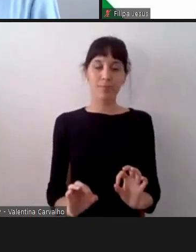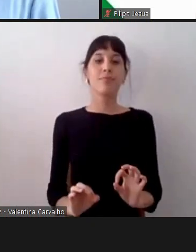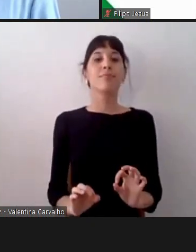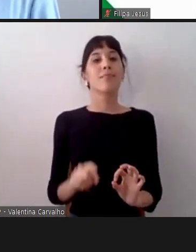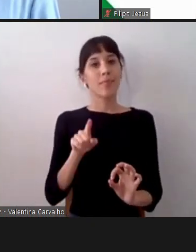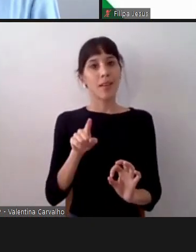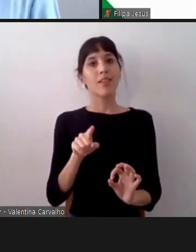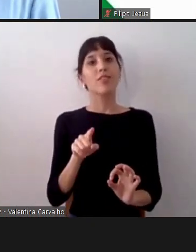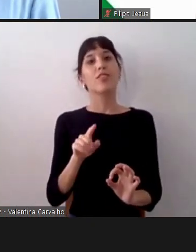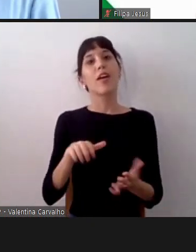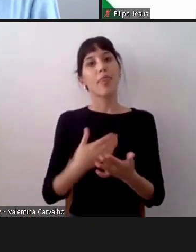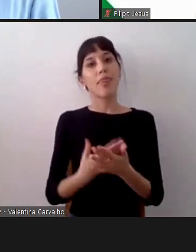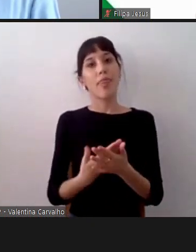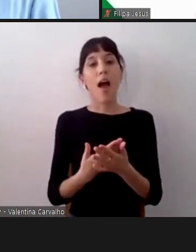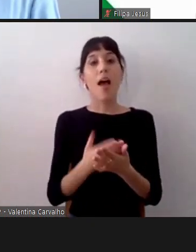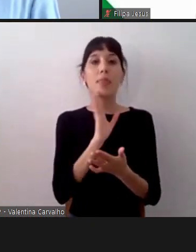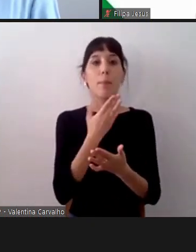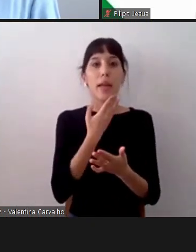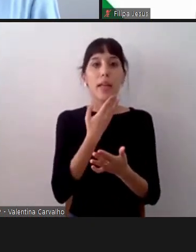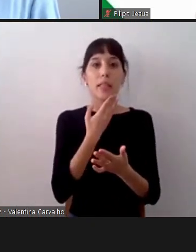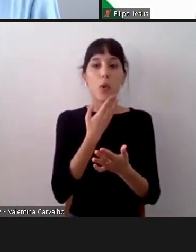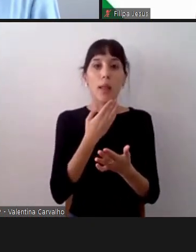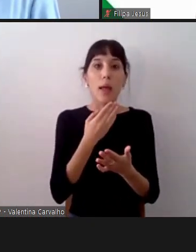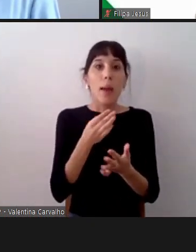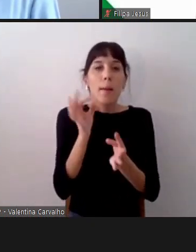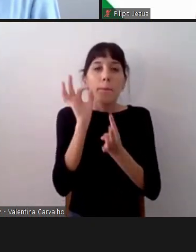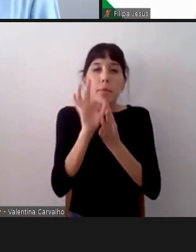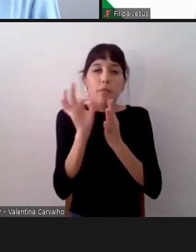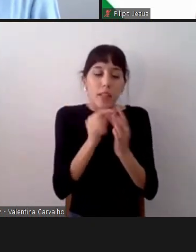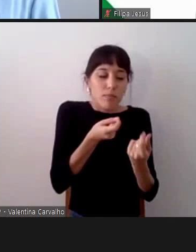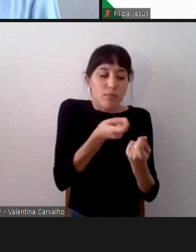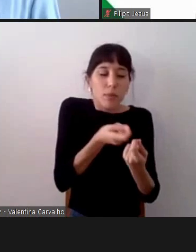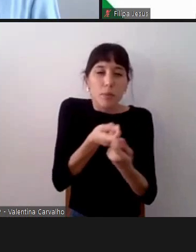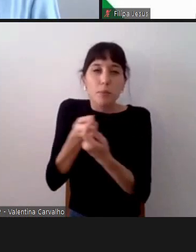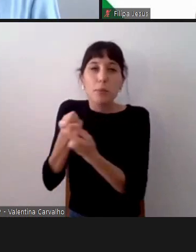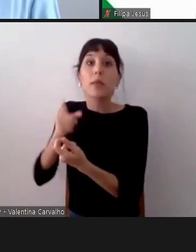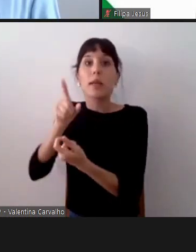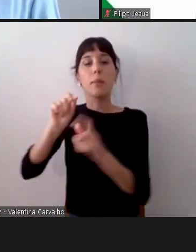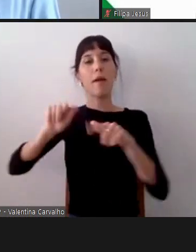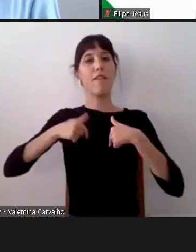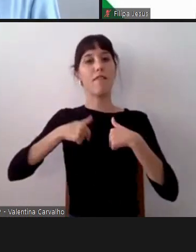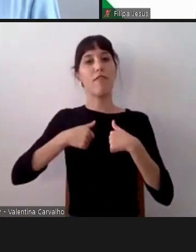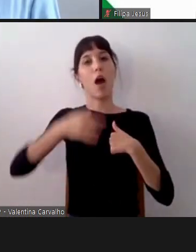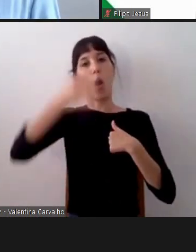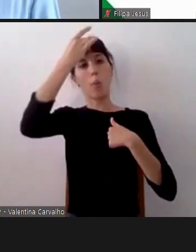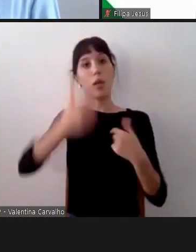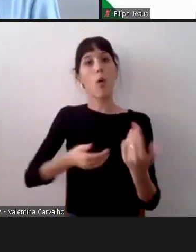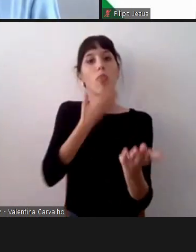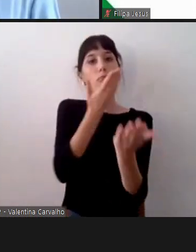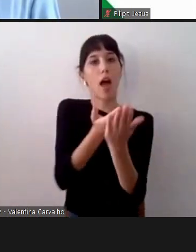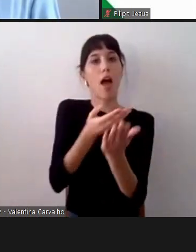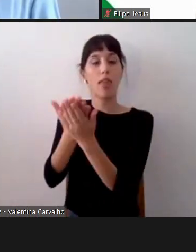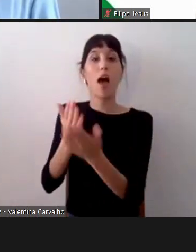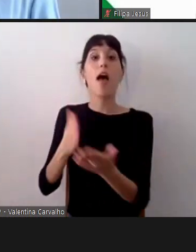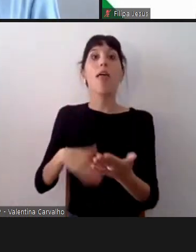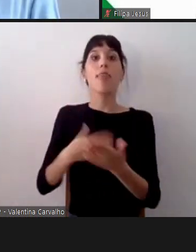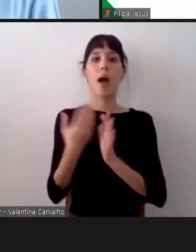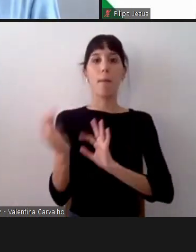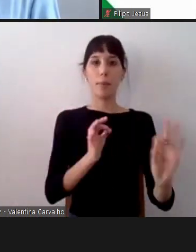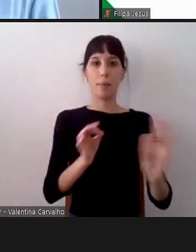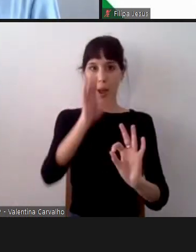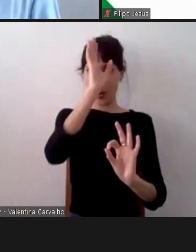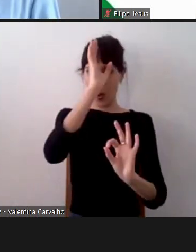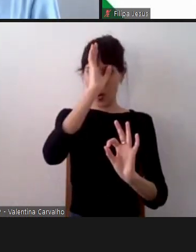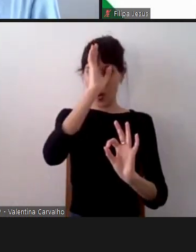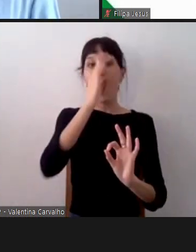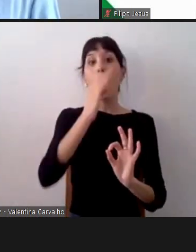pela personalização e pela sugestão que iremos construir um Qualifica ainda melhor, se isso é